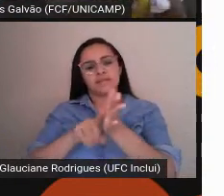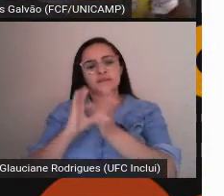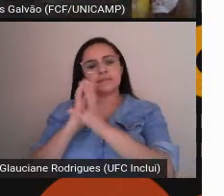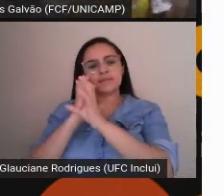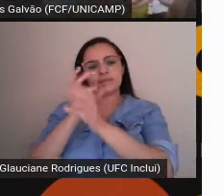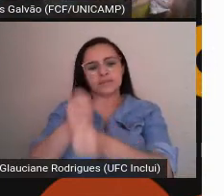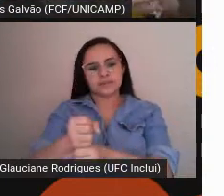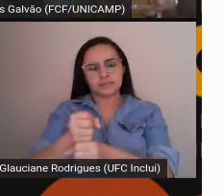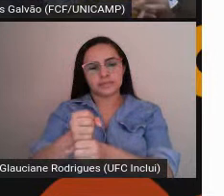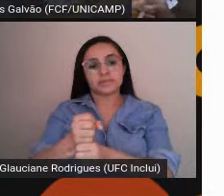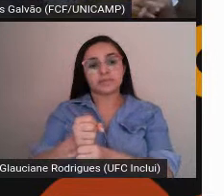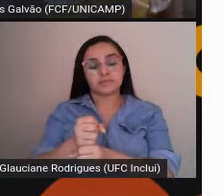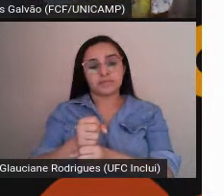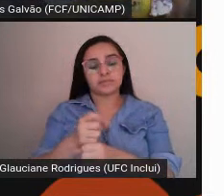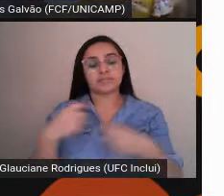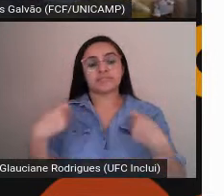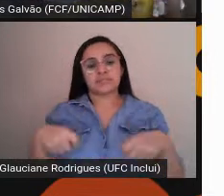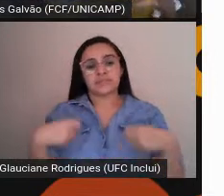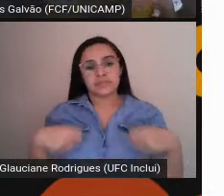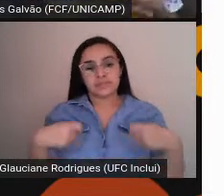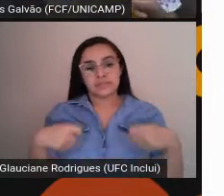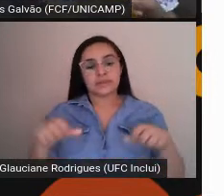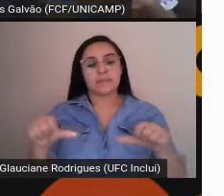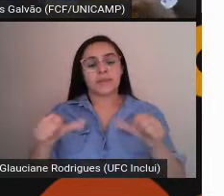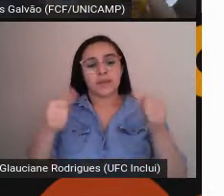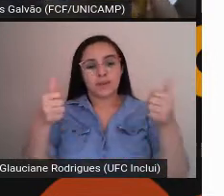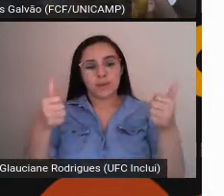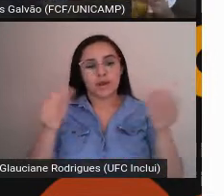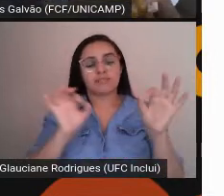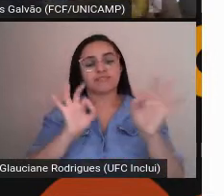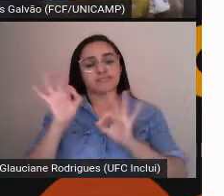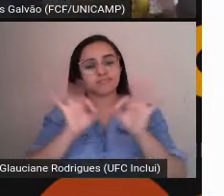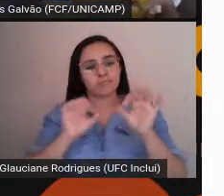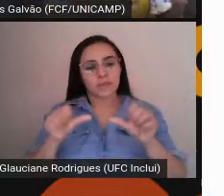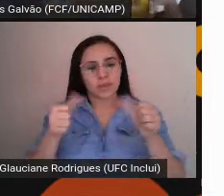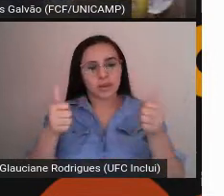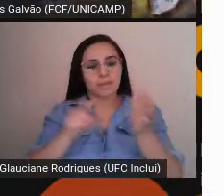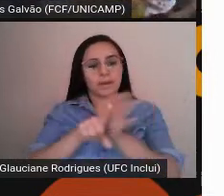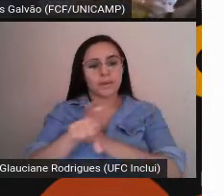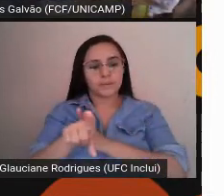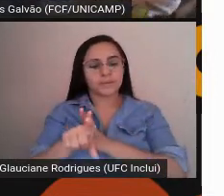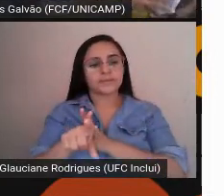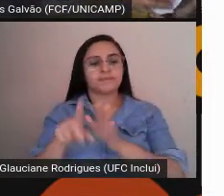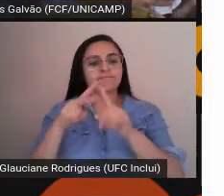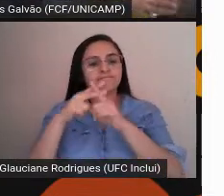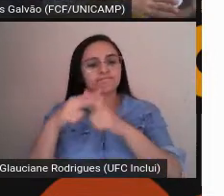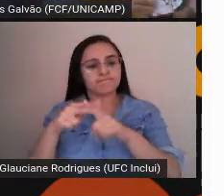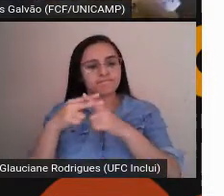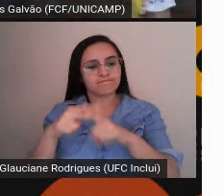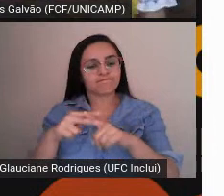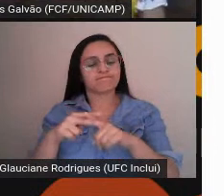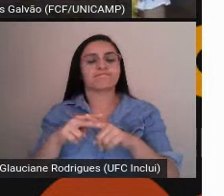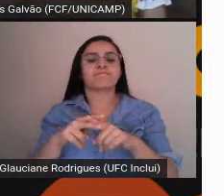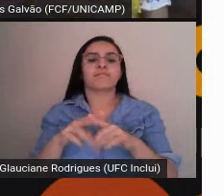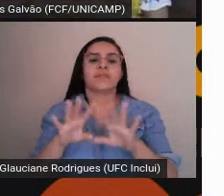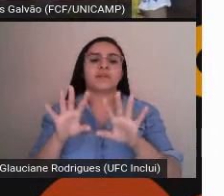restrita e precisa ser melhorada, amadurecida, ou não é a revisão realmente que cabe. Cabe fazer uma